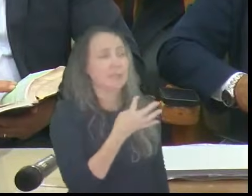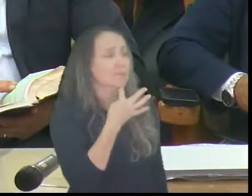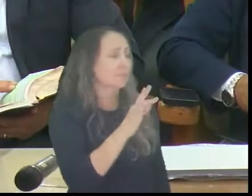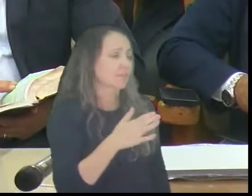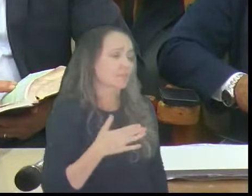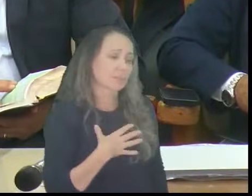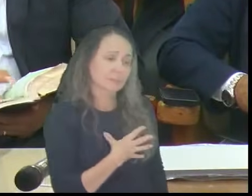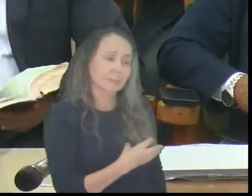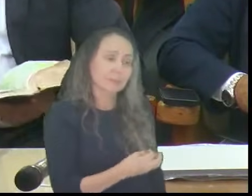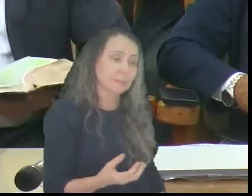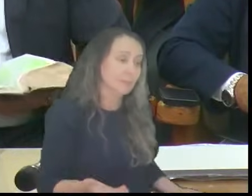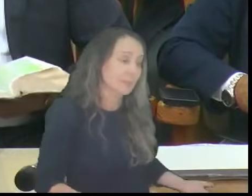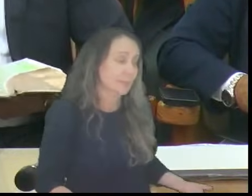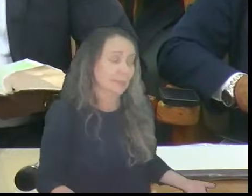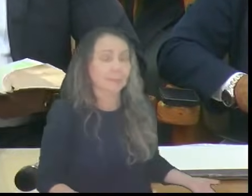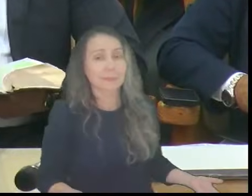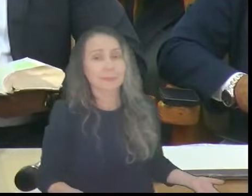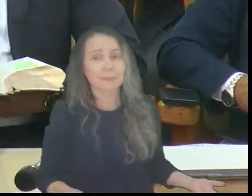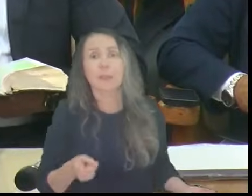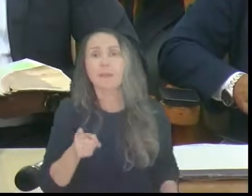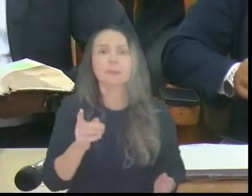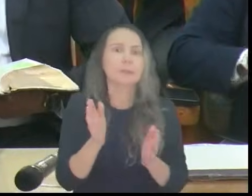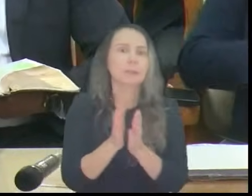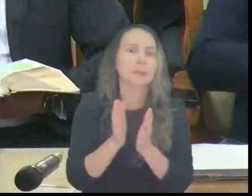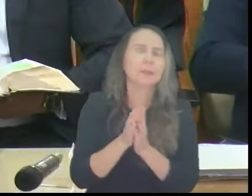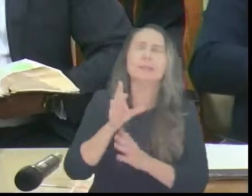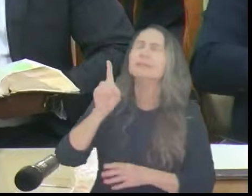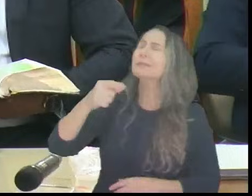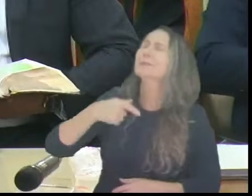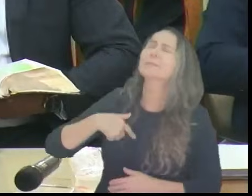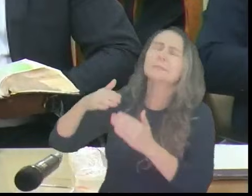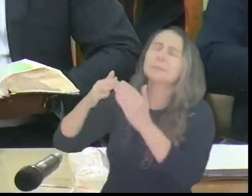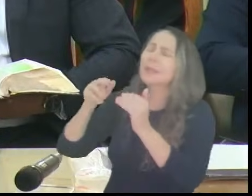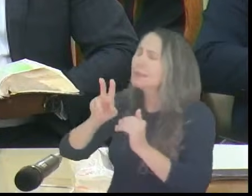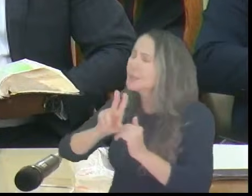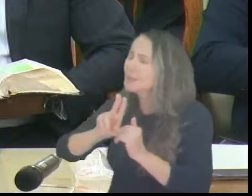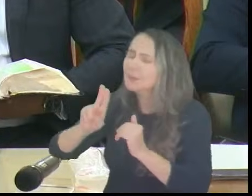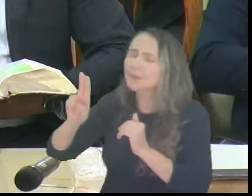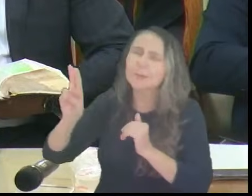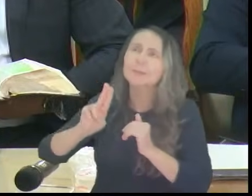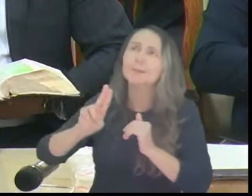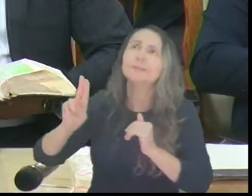filho. Se você disser: Deus, eu peço em nome